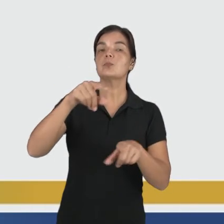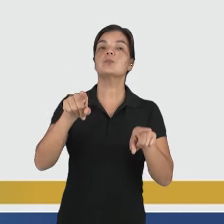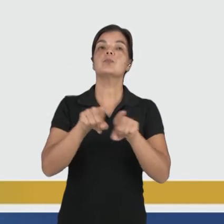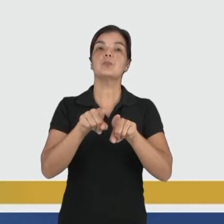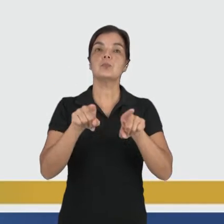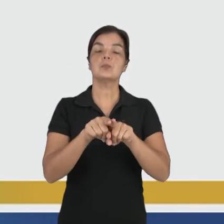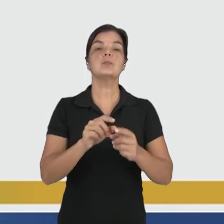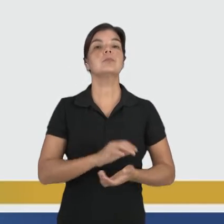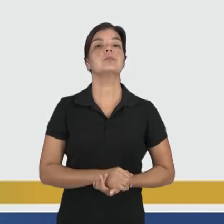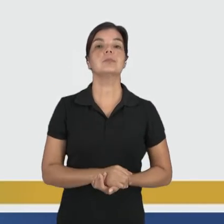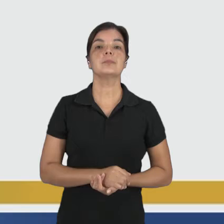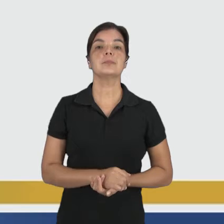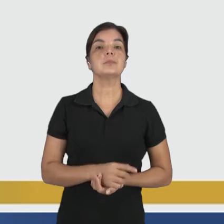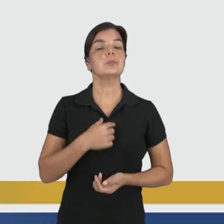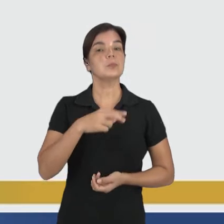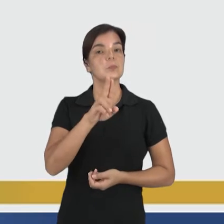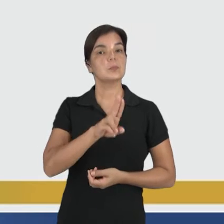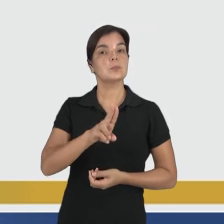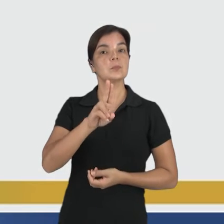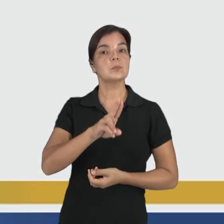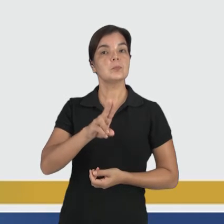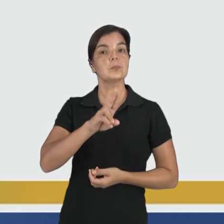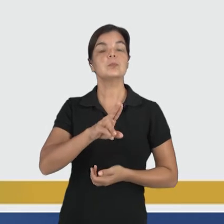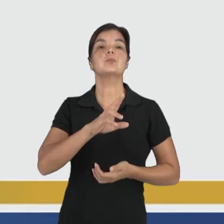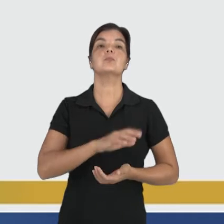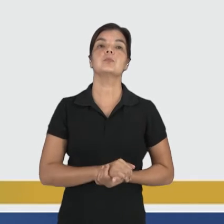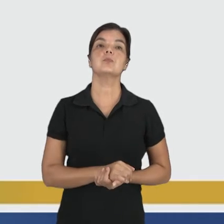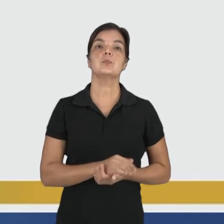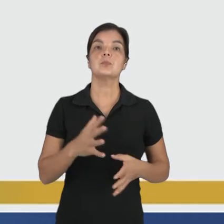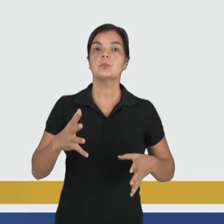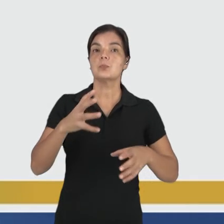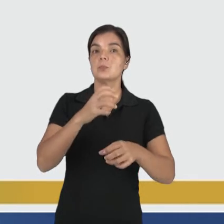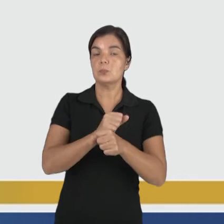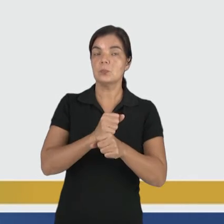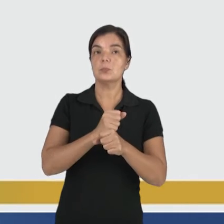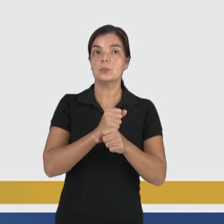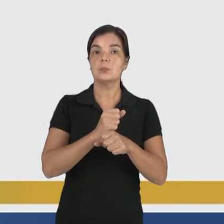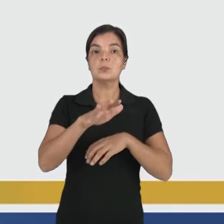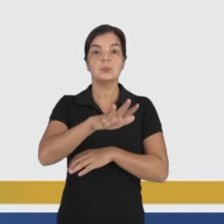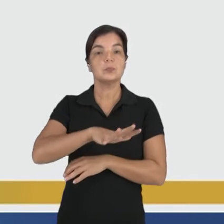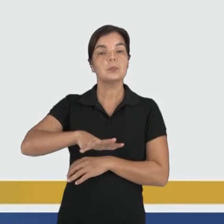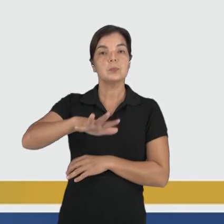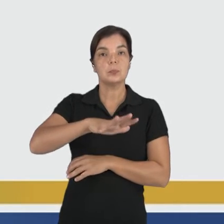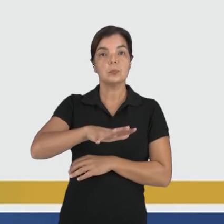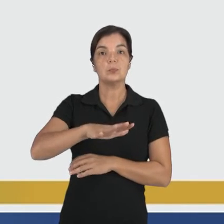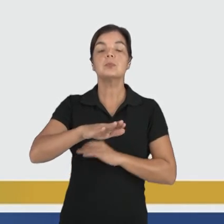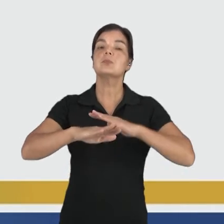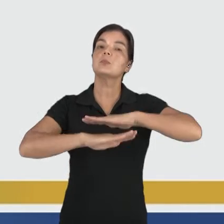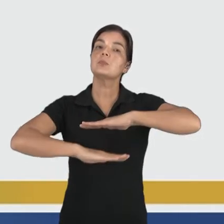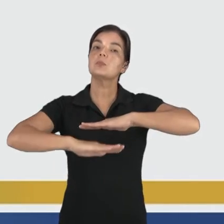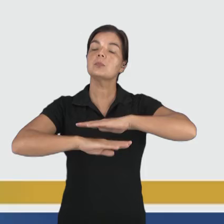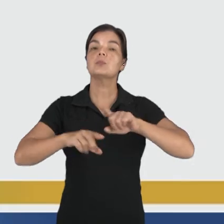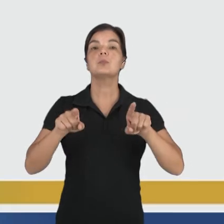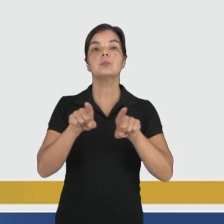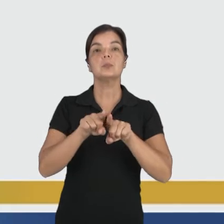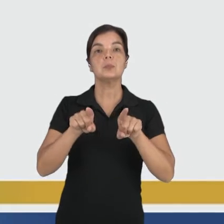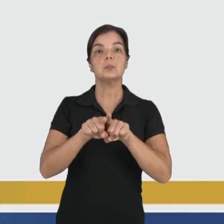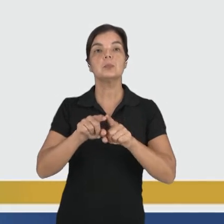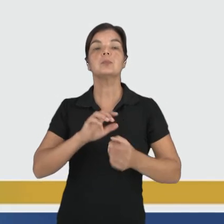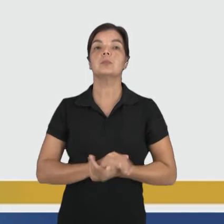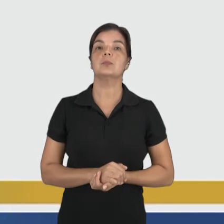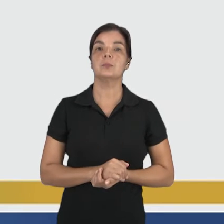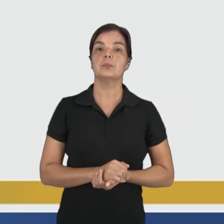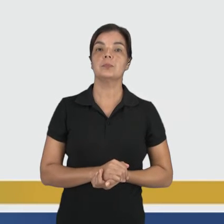você pode também utilizar a soma das áreas, tanto da área da base e da área